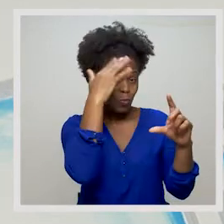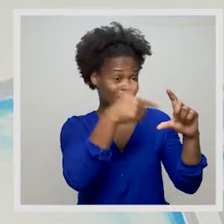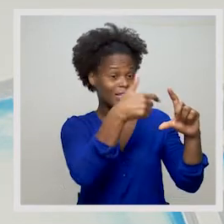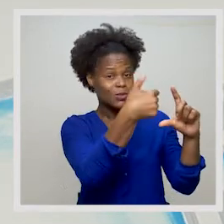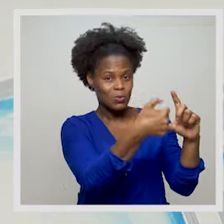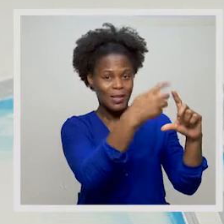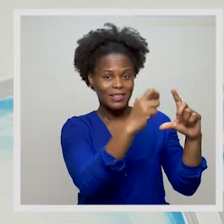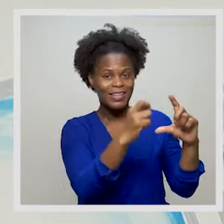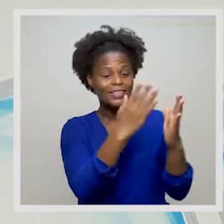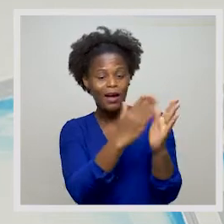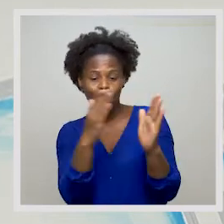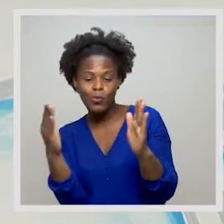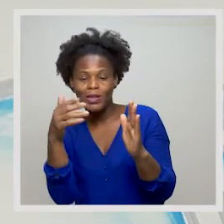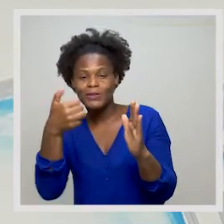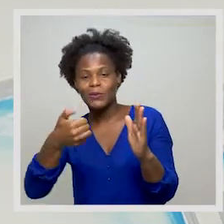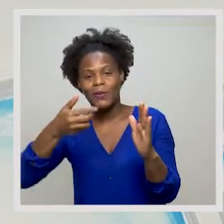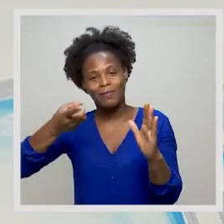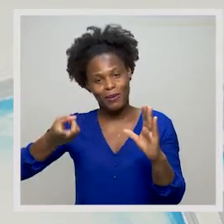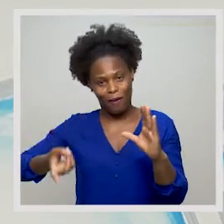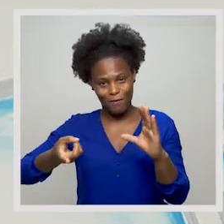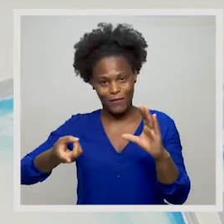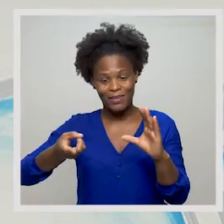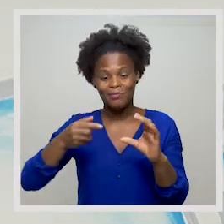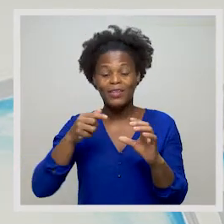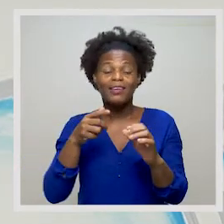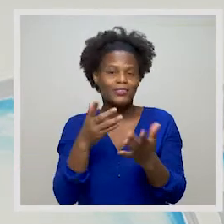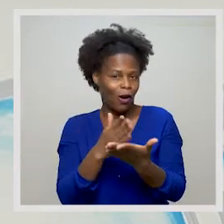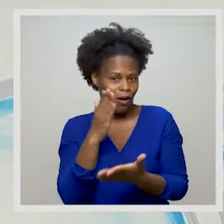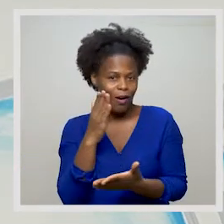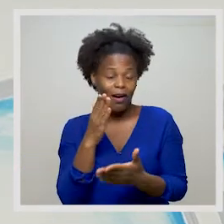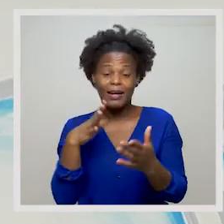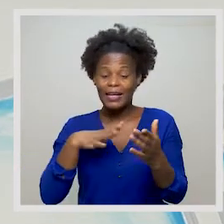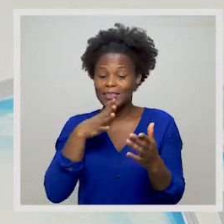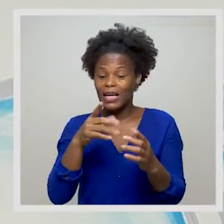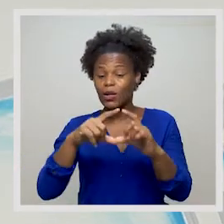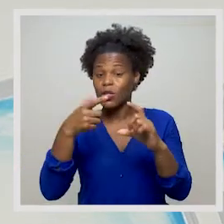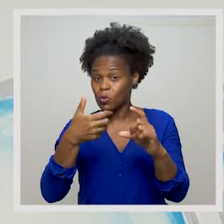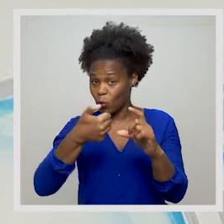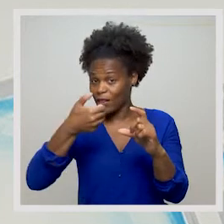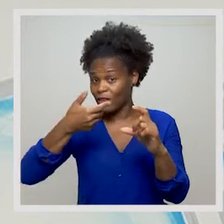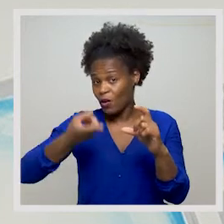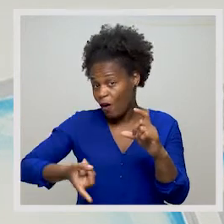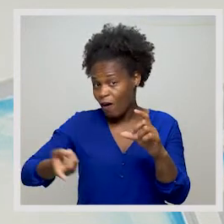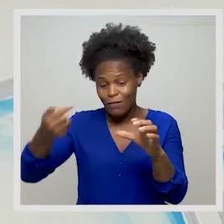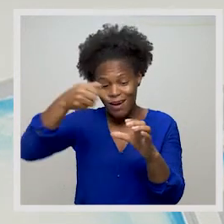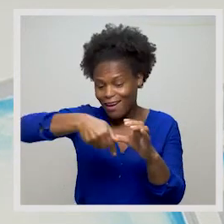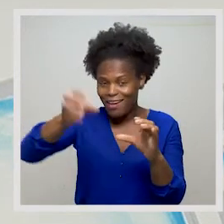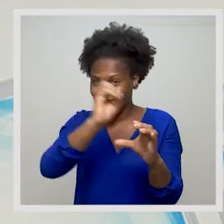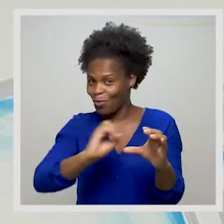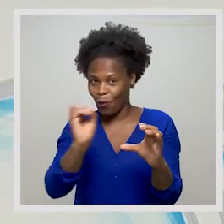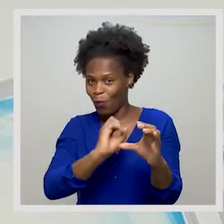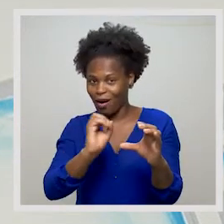entre 53 até 59 exclusivo. Significa o quê? O